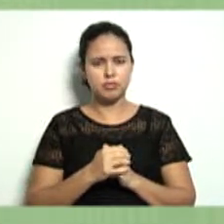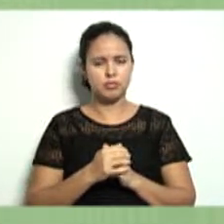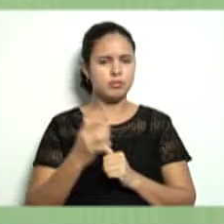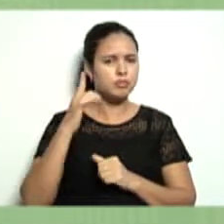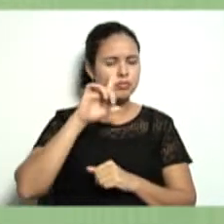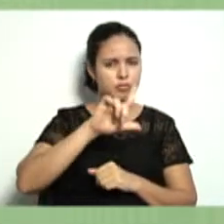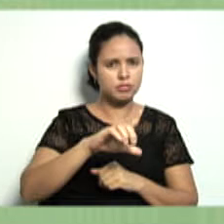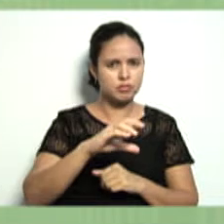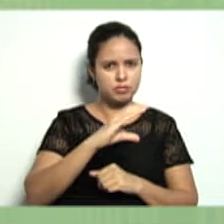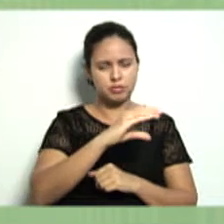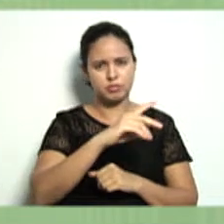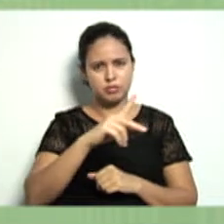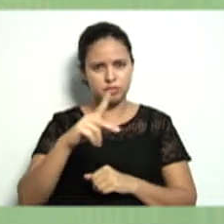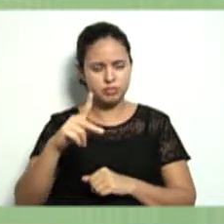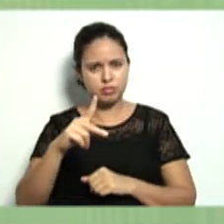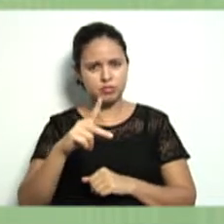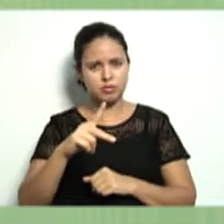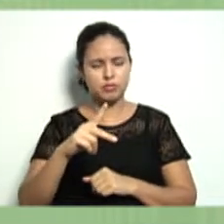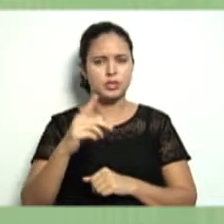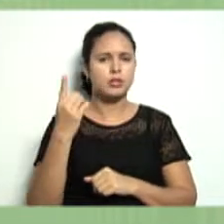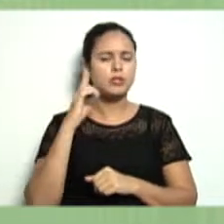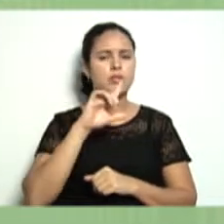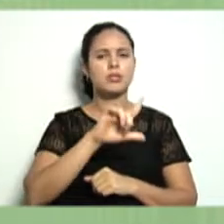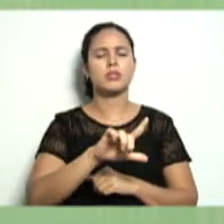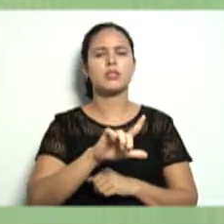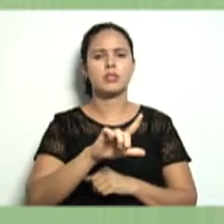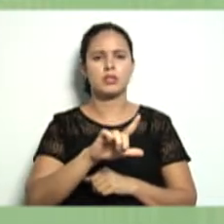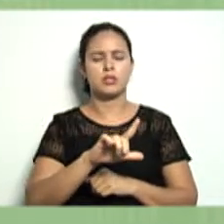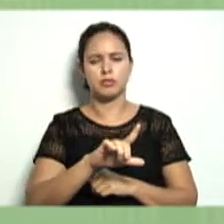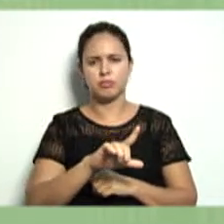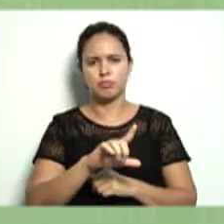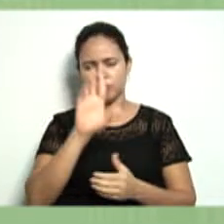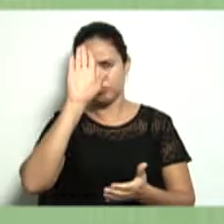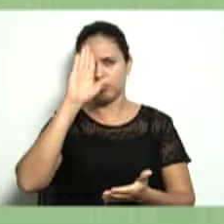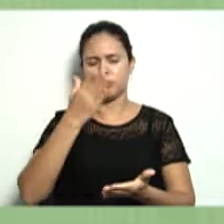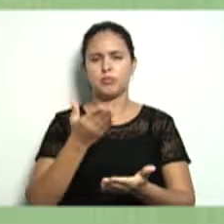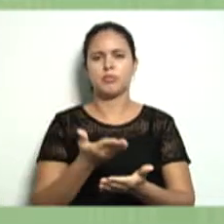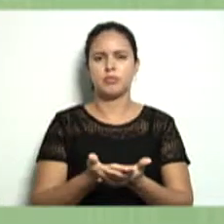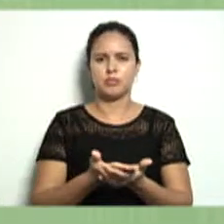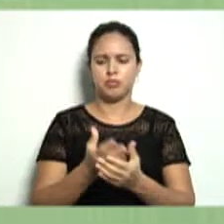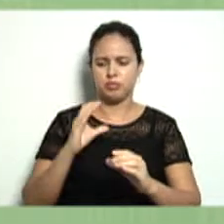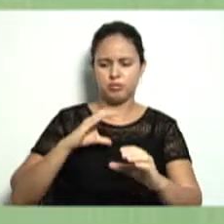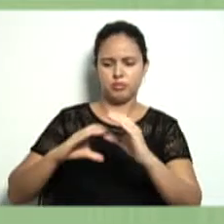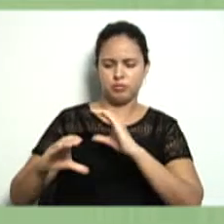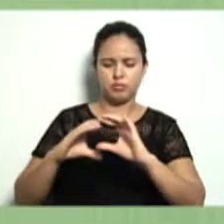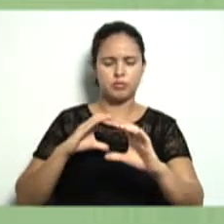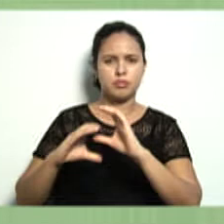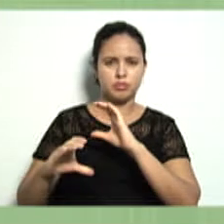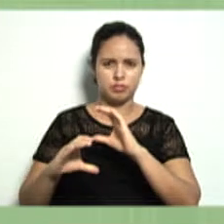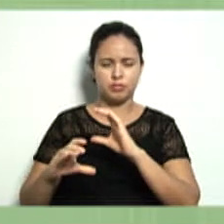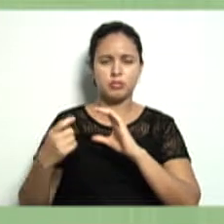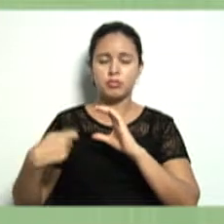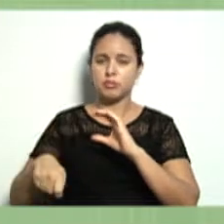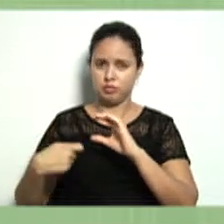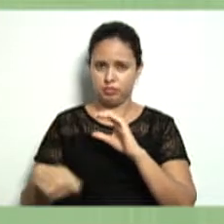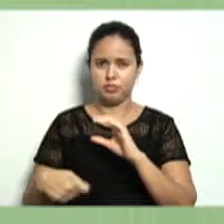vantagem da cooperativa. Obter confiabilidade no processo de comunicação. As comunicações da cooperativa ela